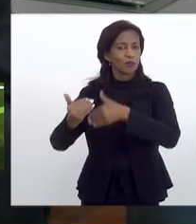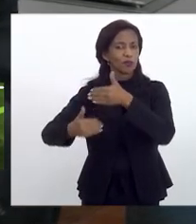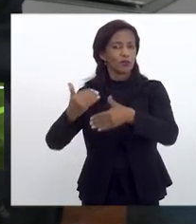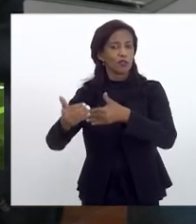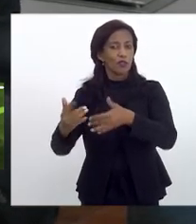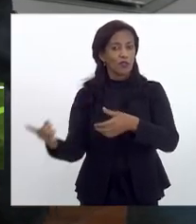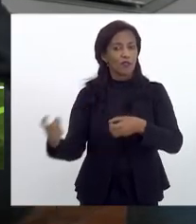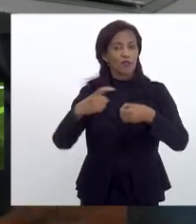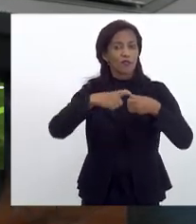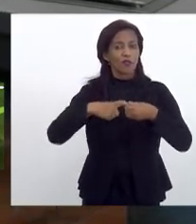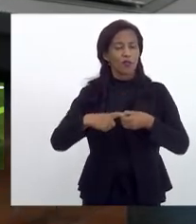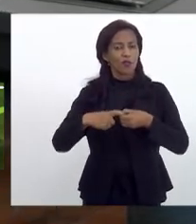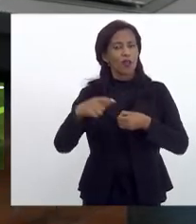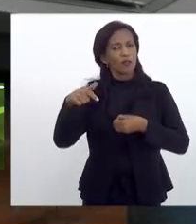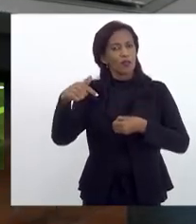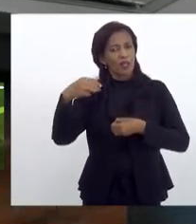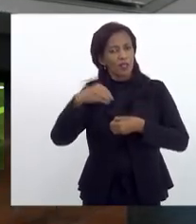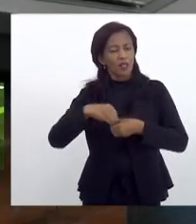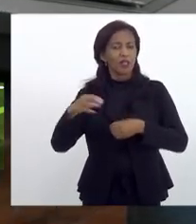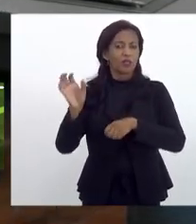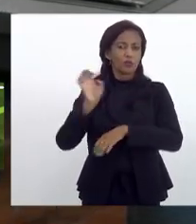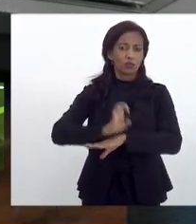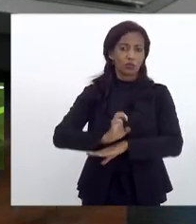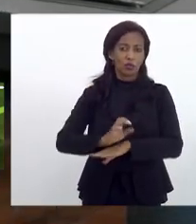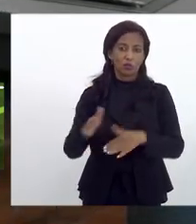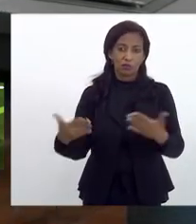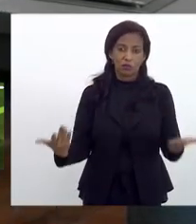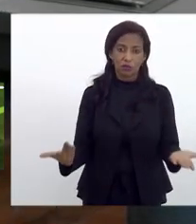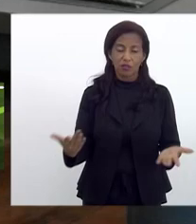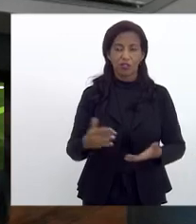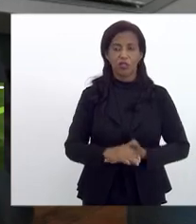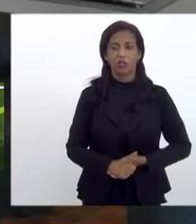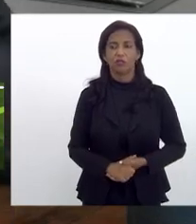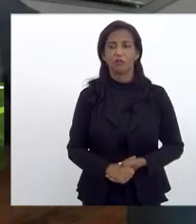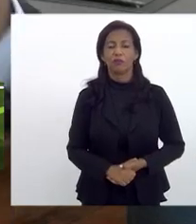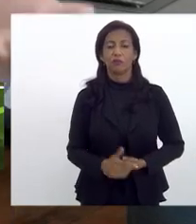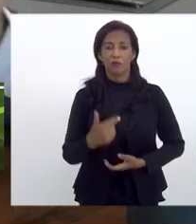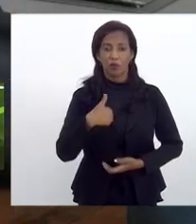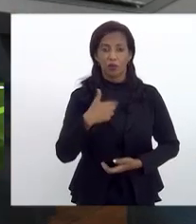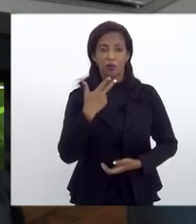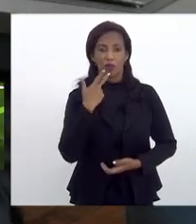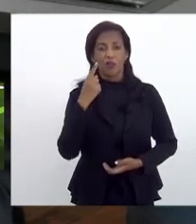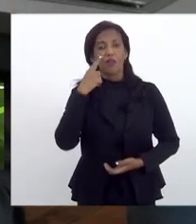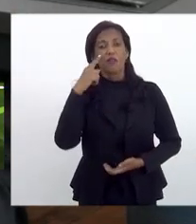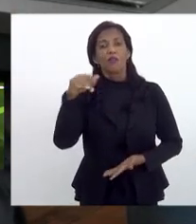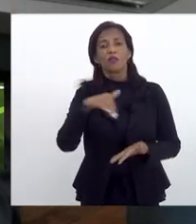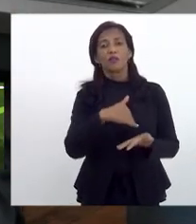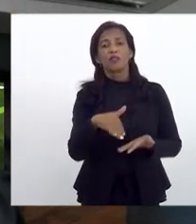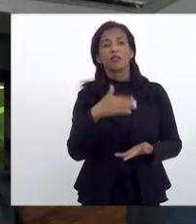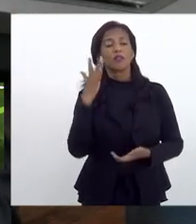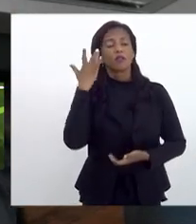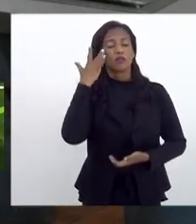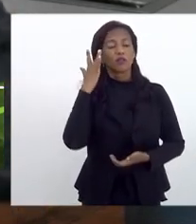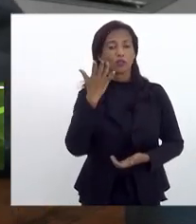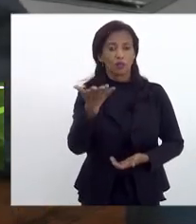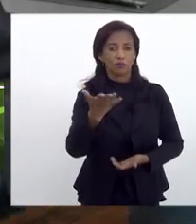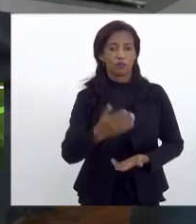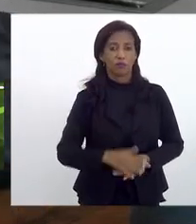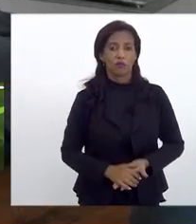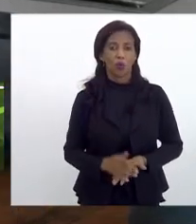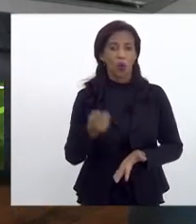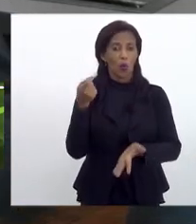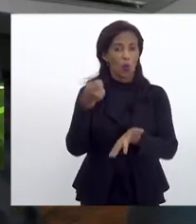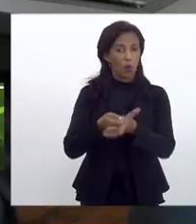Vinculados à função Que ele exerce do Estado Ou seja É a ponderação que eu quero fazer E ver o que o secretário Nelson Rocha Acha a esse respeito Porque a